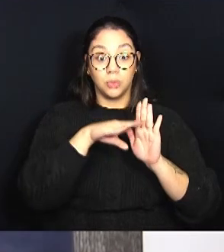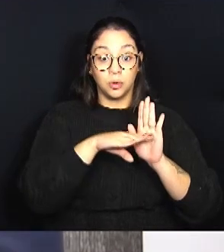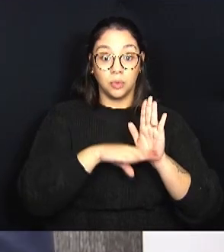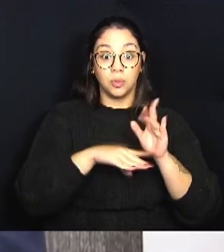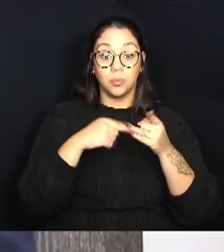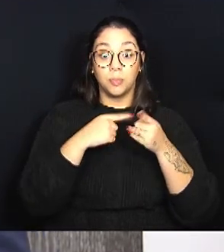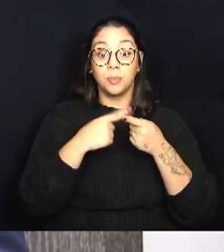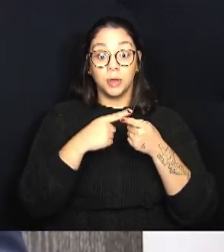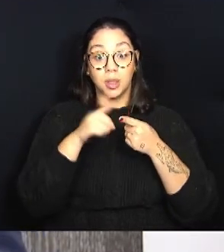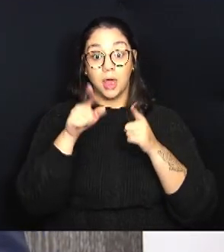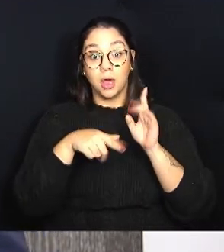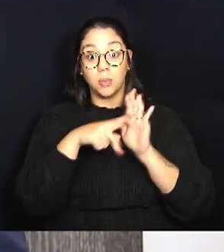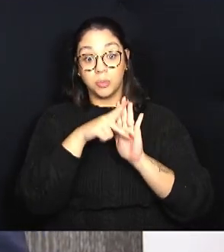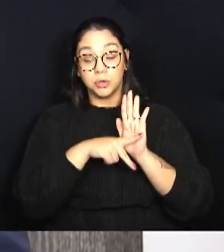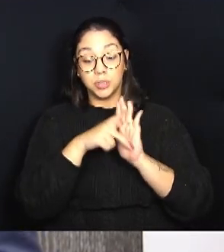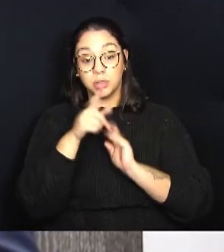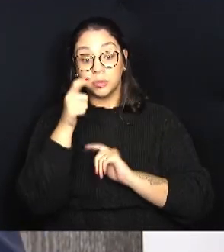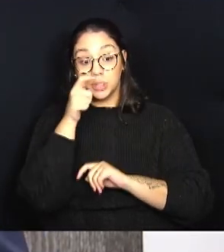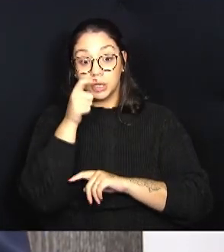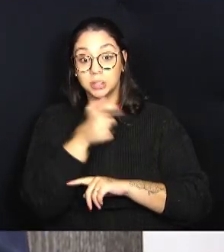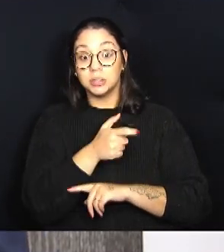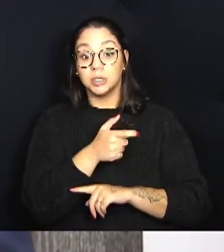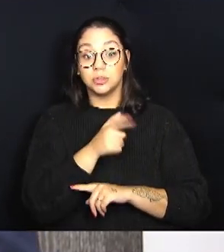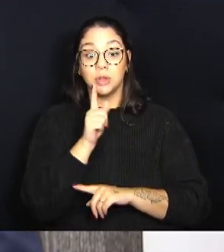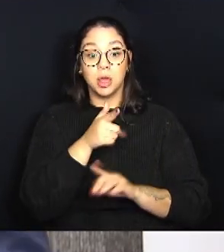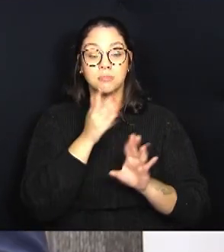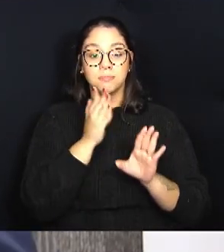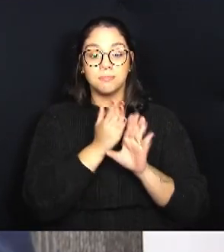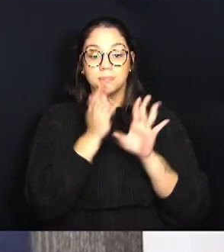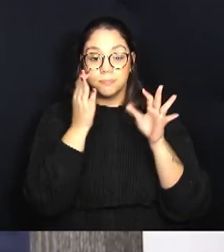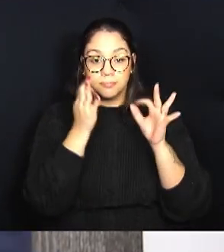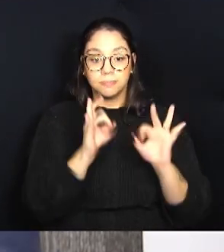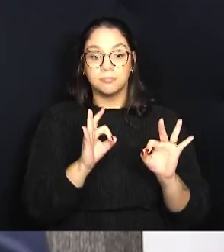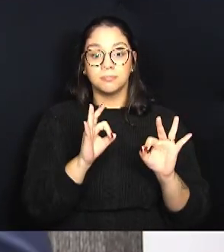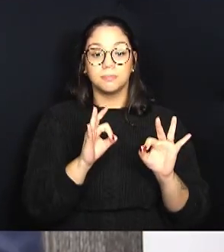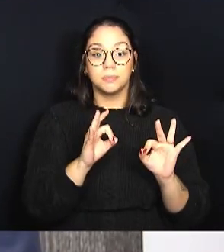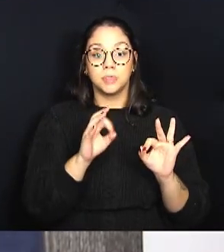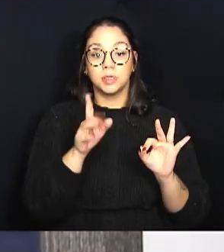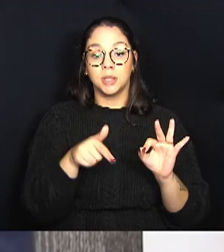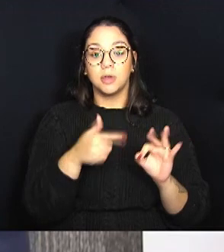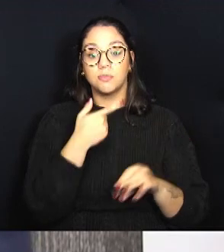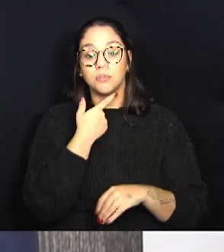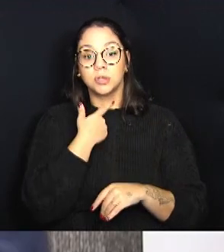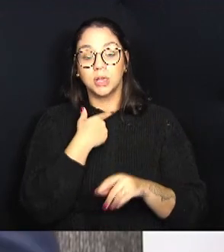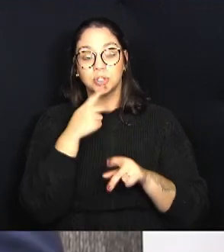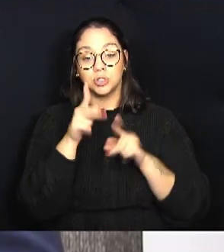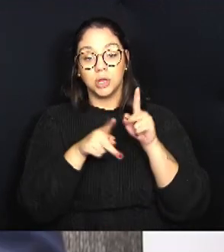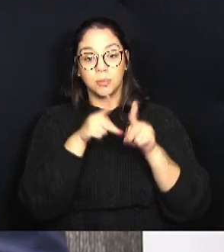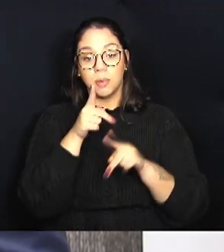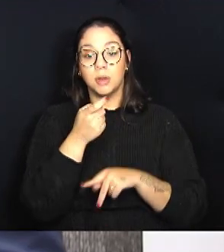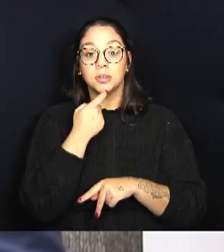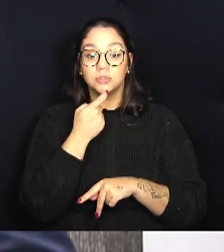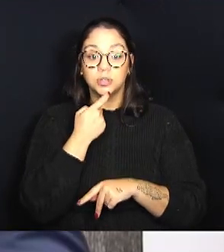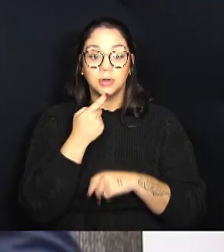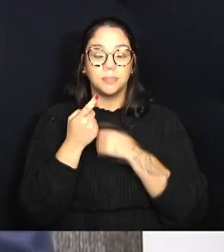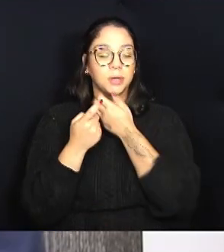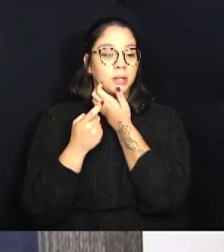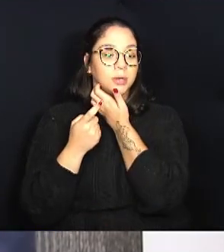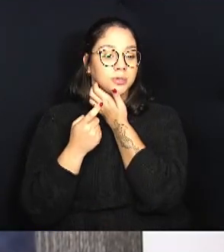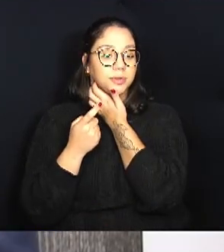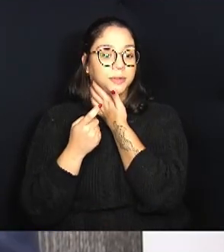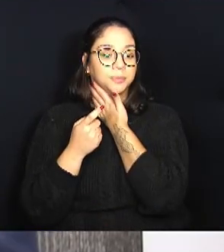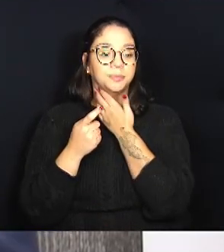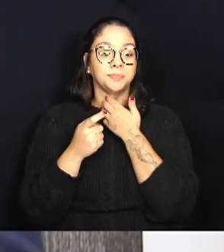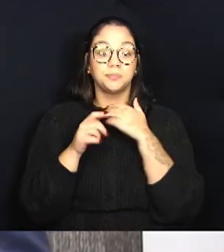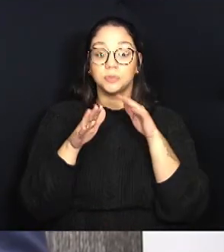projeto que vai ao encontro do anseio da população de Campinas, daqueles